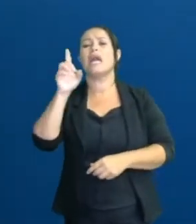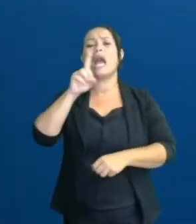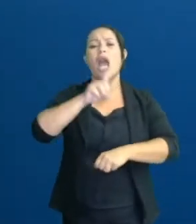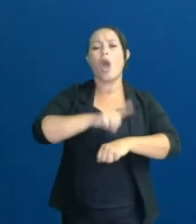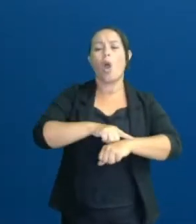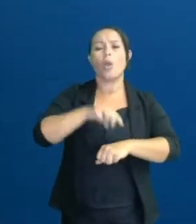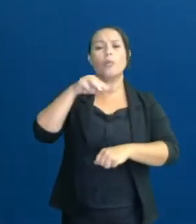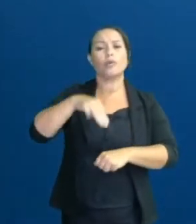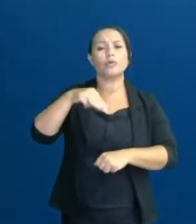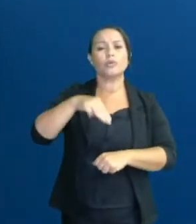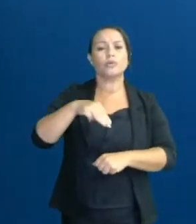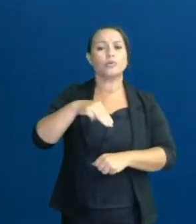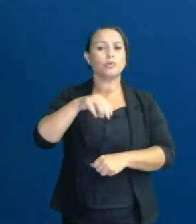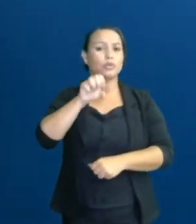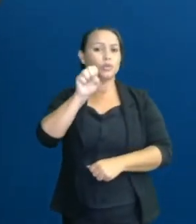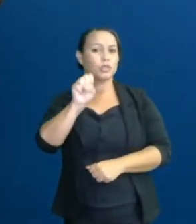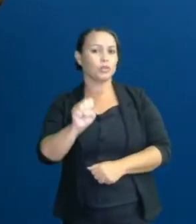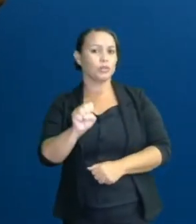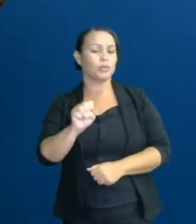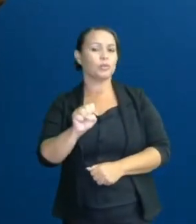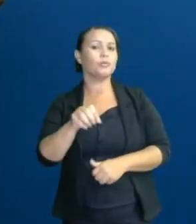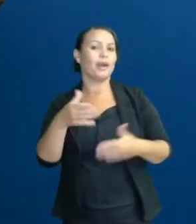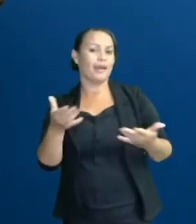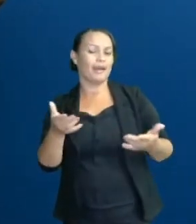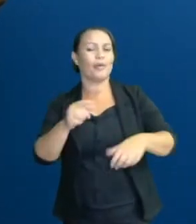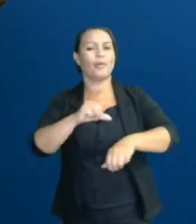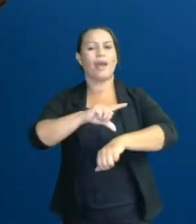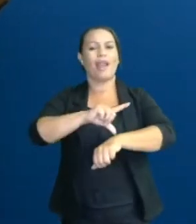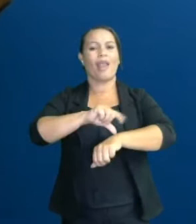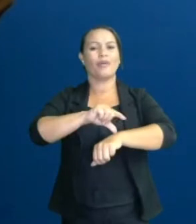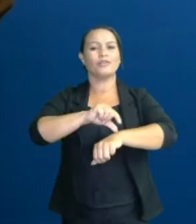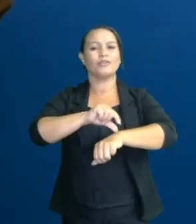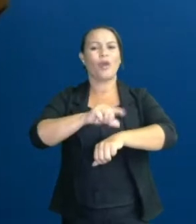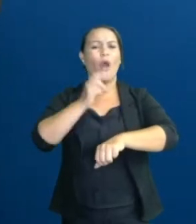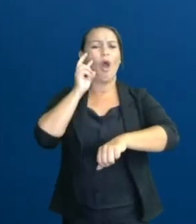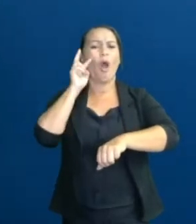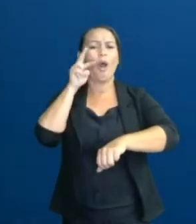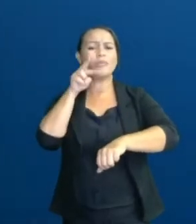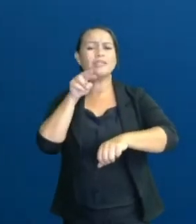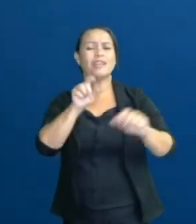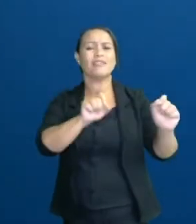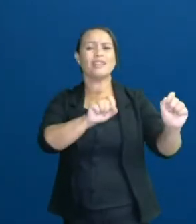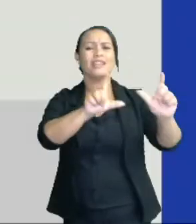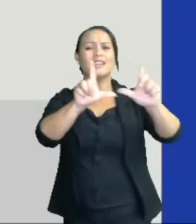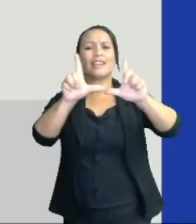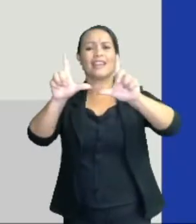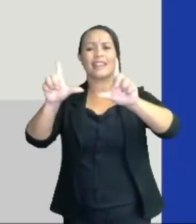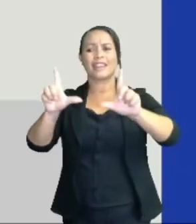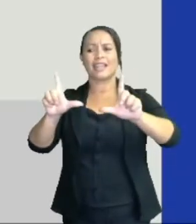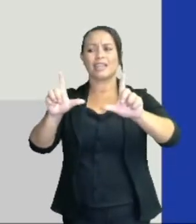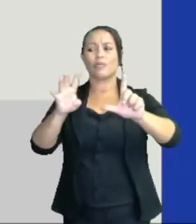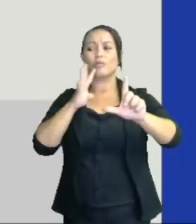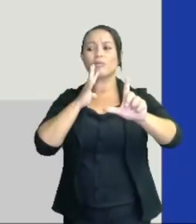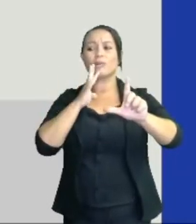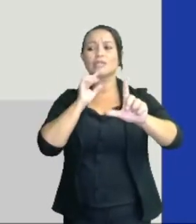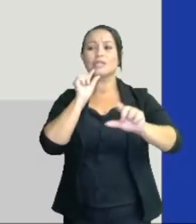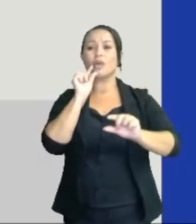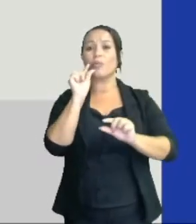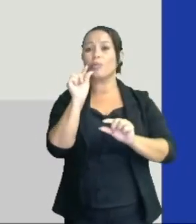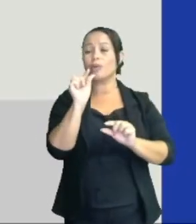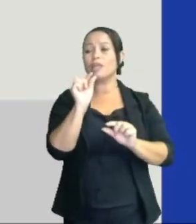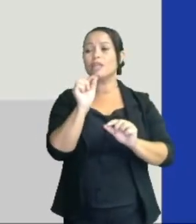o segundo é justamente o nosso relógio. Observa aqui na tela. Vamos conhecer um pouquinho